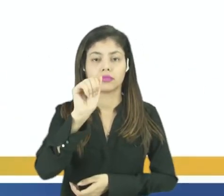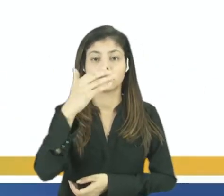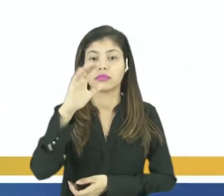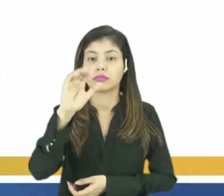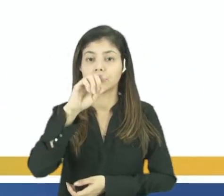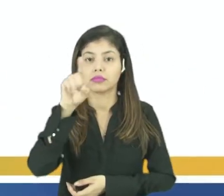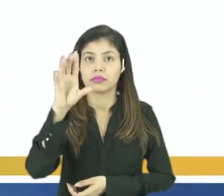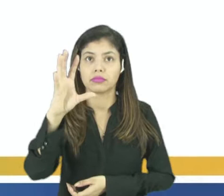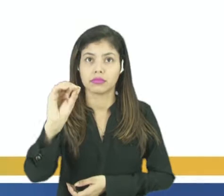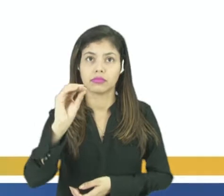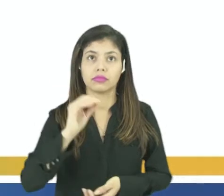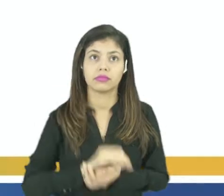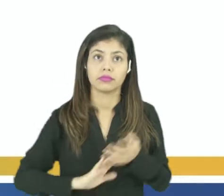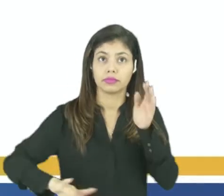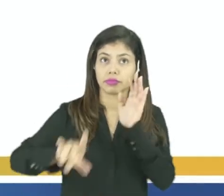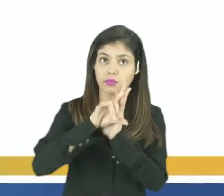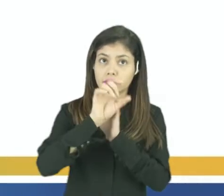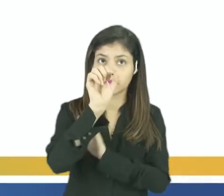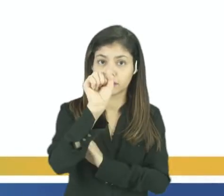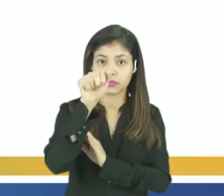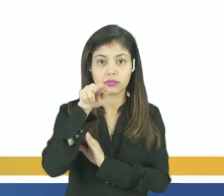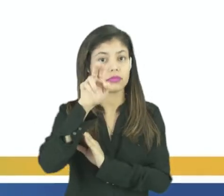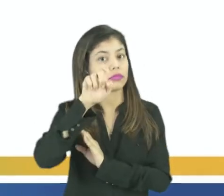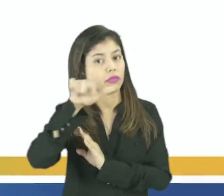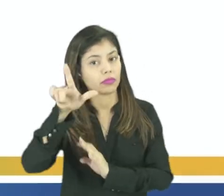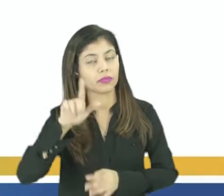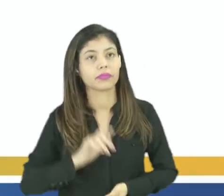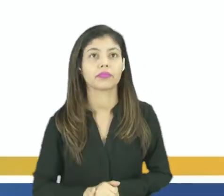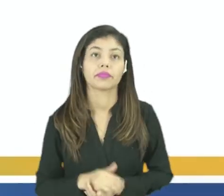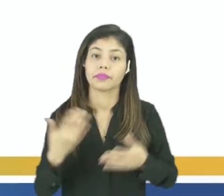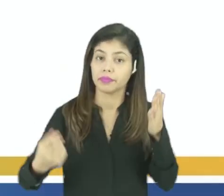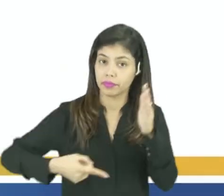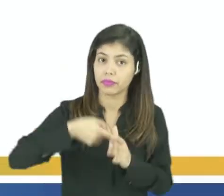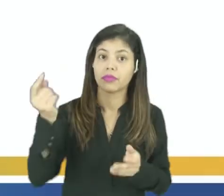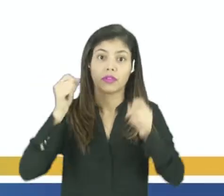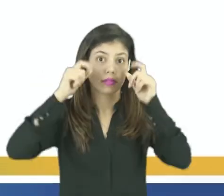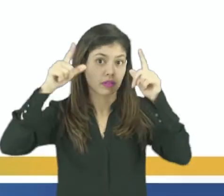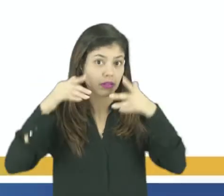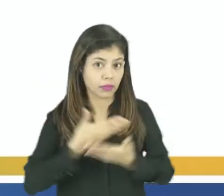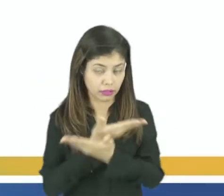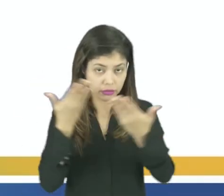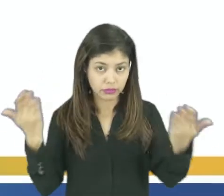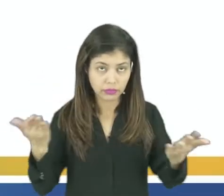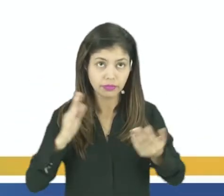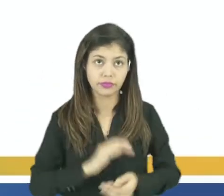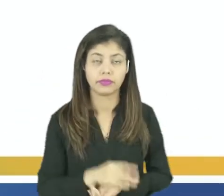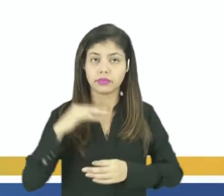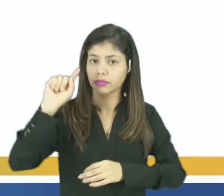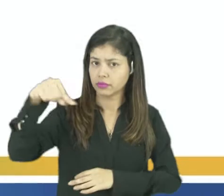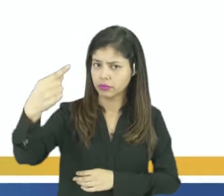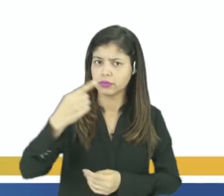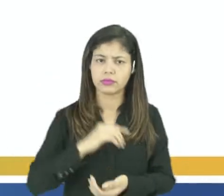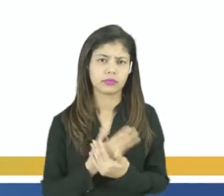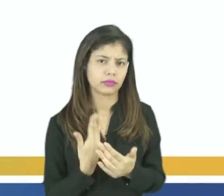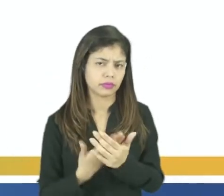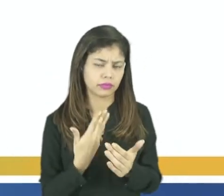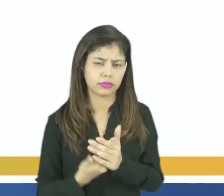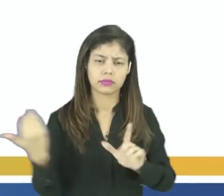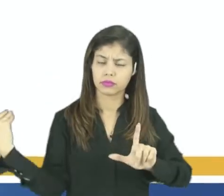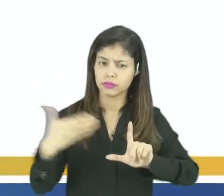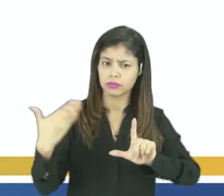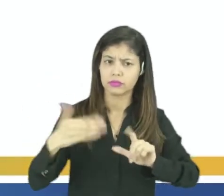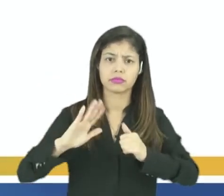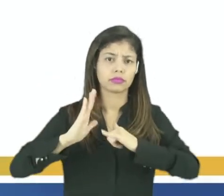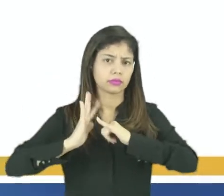mais especificamente, aquela lei ali de Snell Descartes, tá? Primeiramente, chamo a atenção para vocês que depois essas aulas estão disponíveis